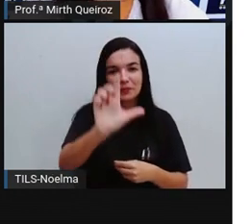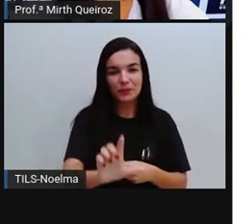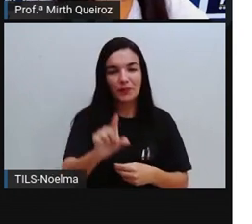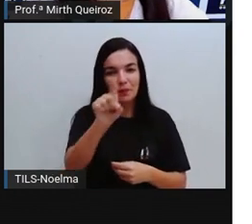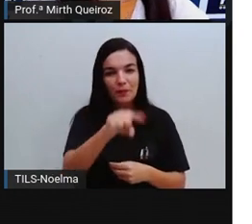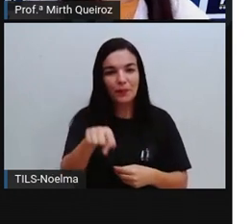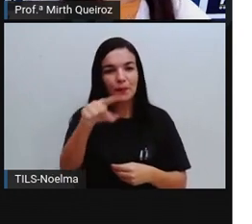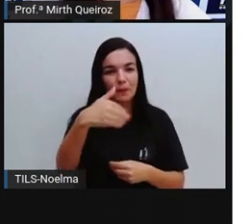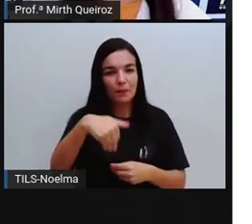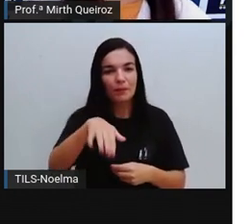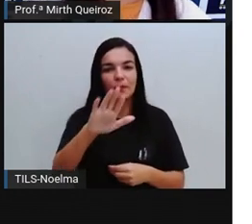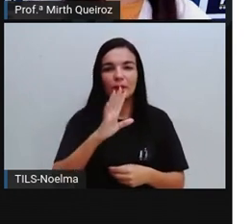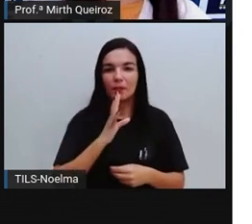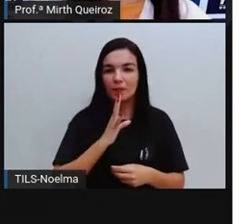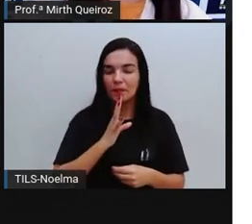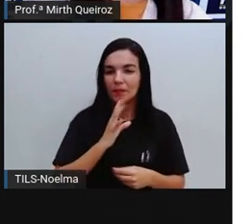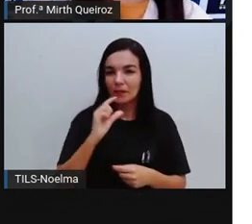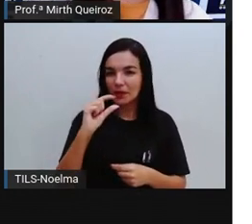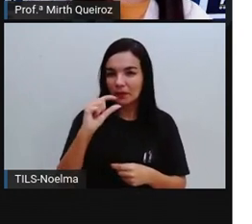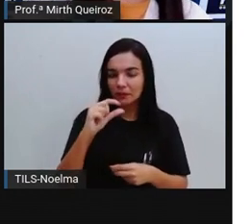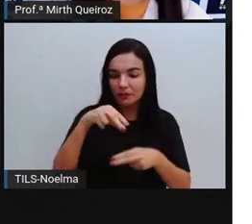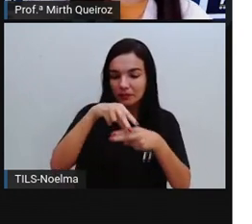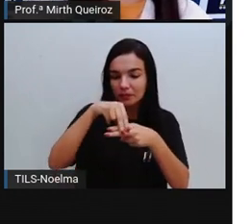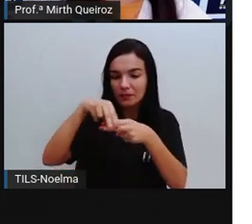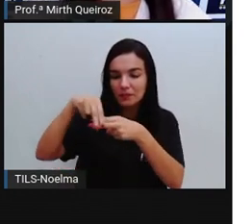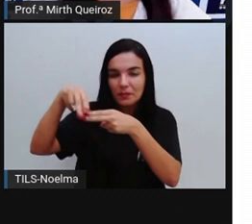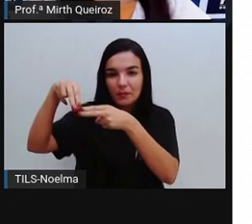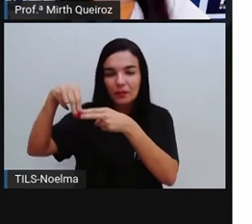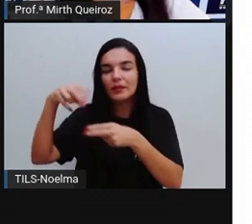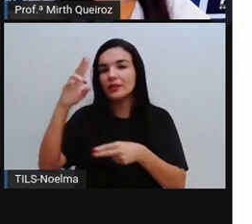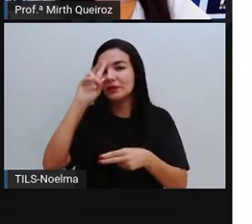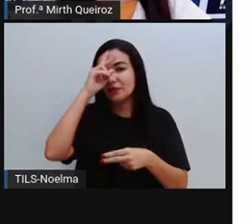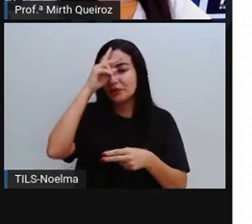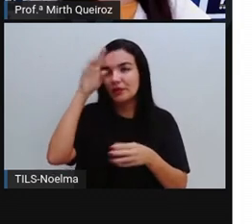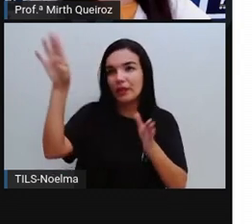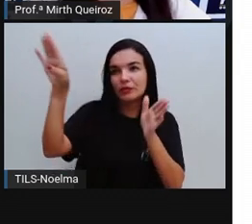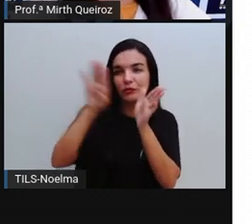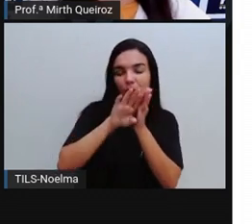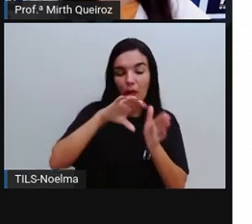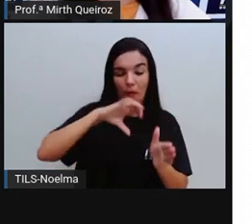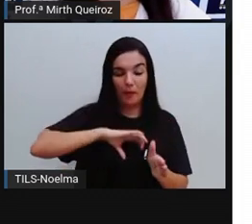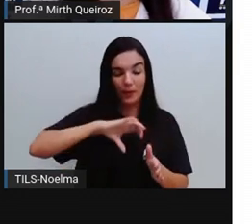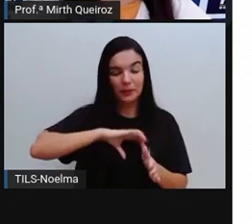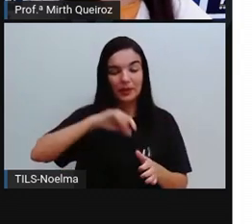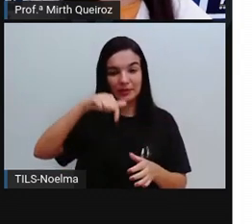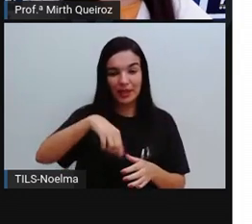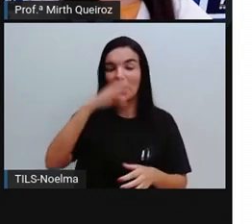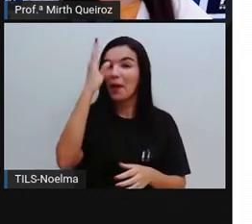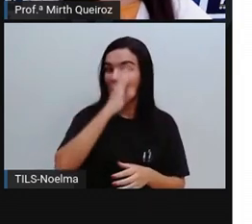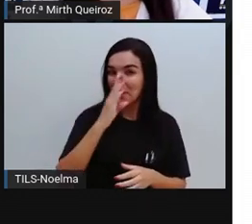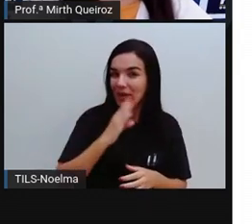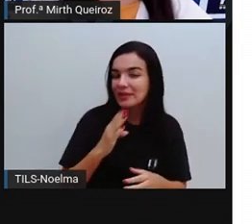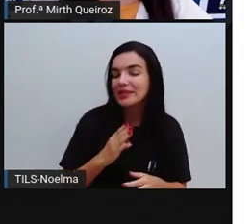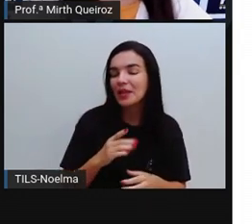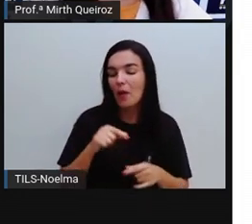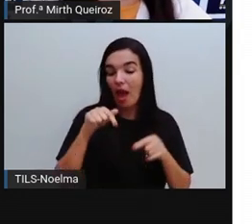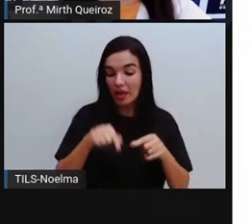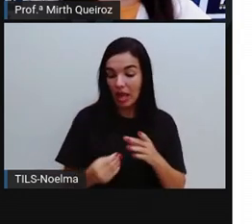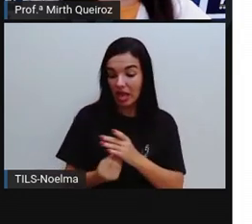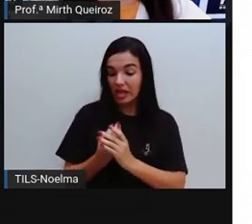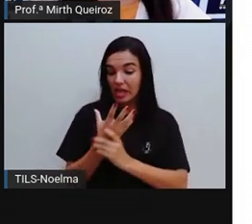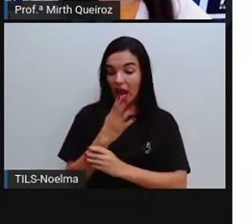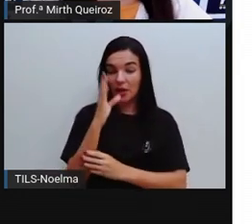história. A gente vai entender que foi algo que foi trazido aí pelos portugueses ao Brasil, né? Não foi algo criado aqui